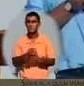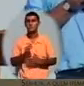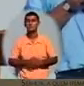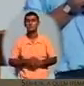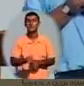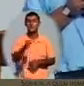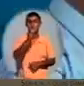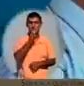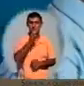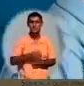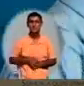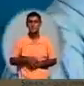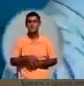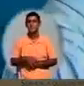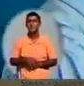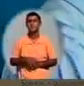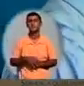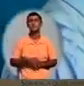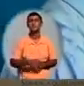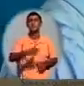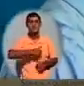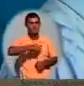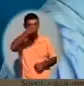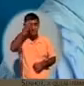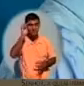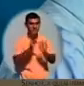Alguém da sua família está dando problema? Elimina.